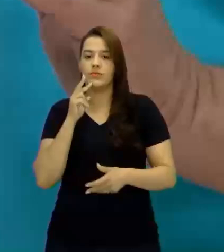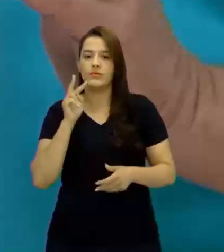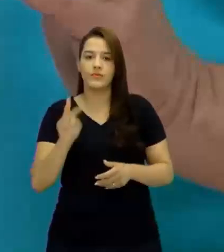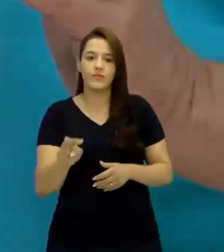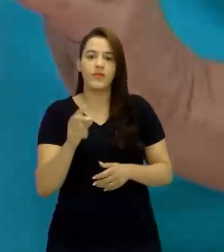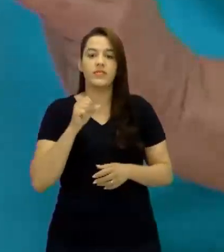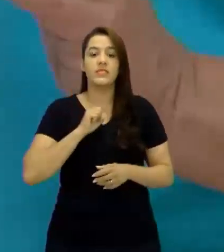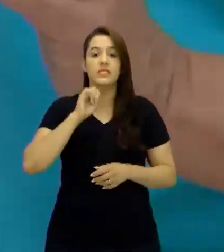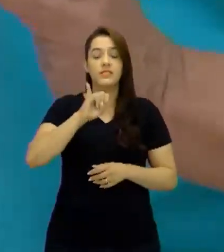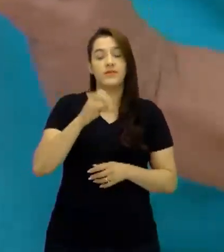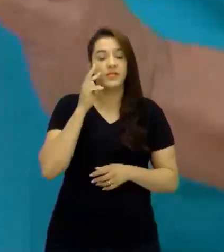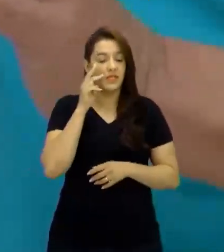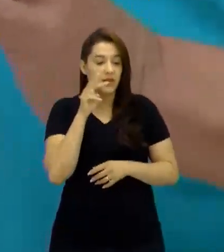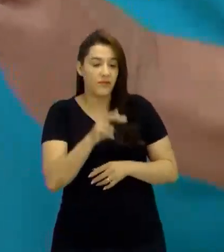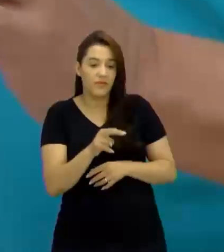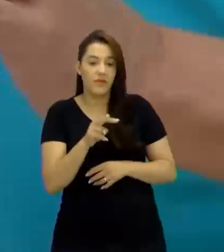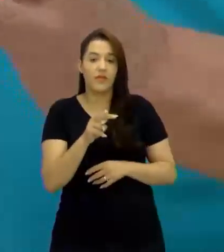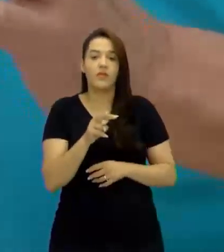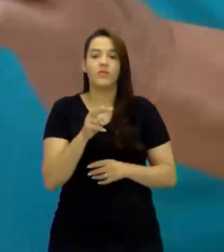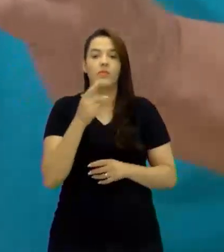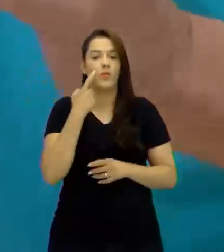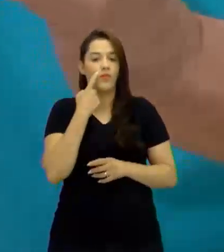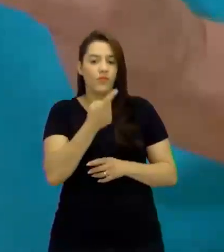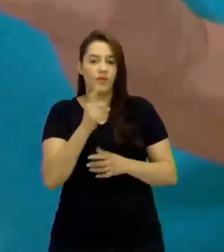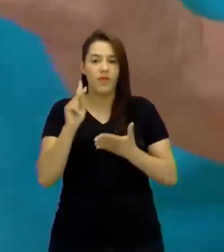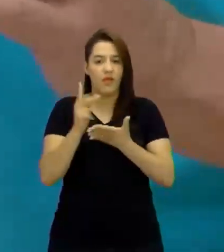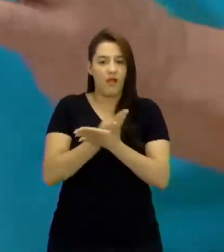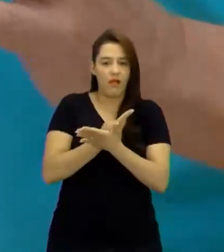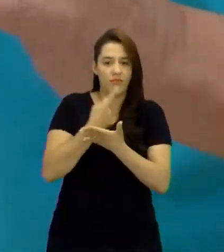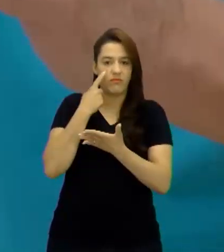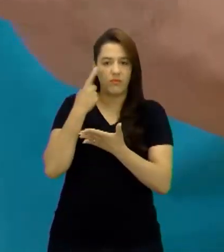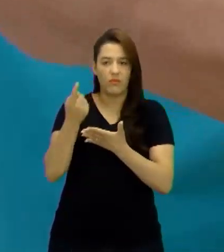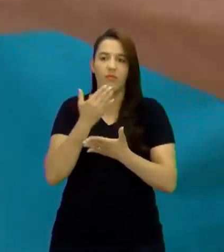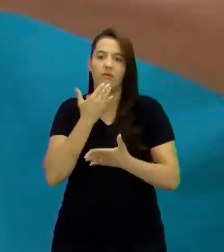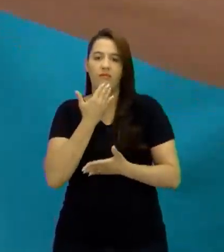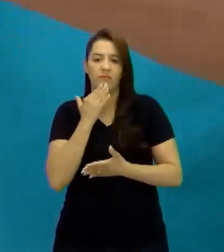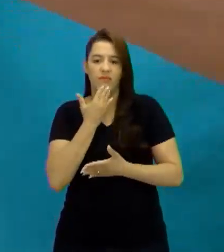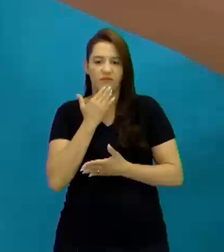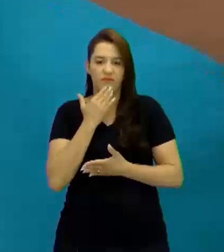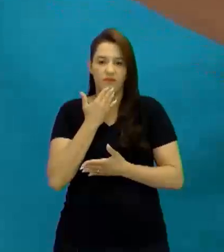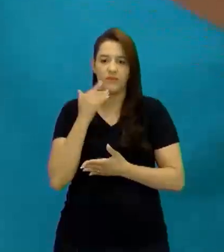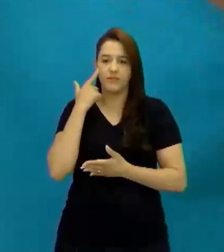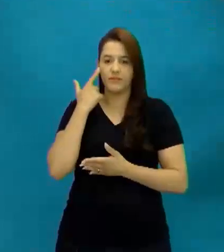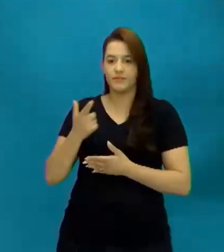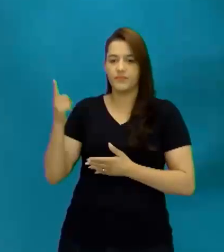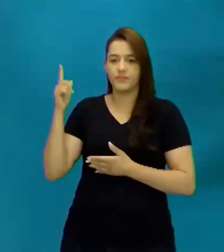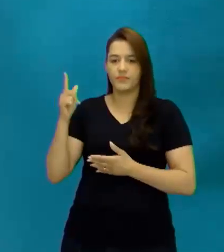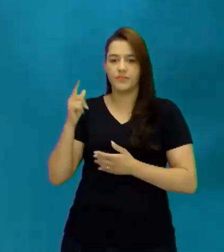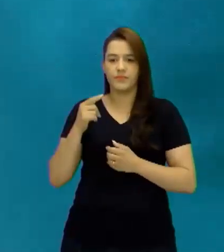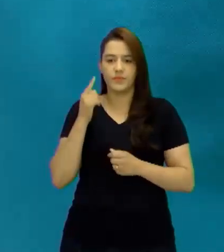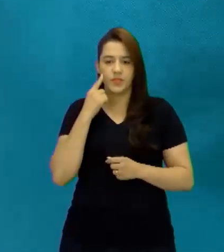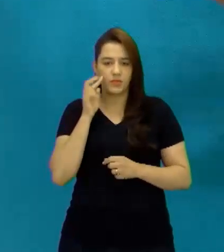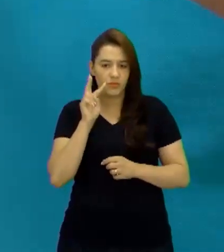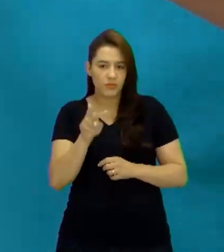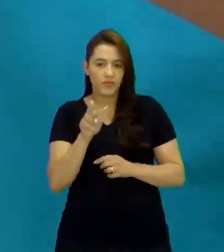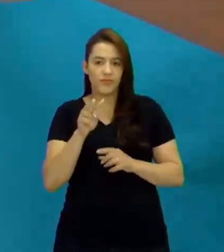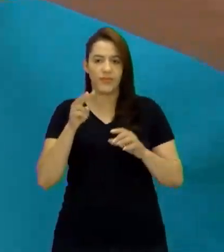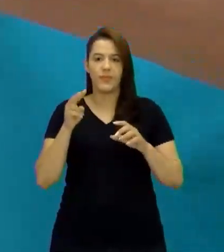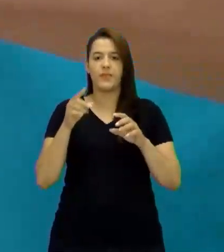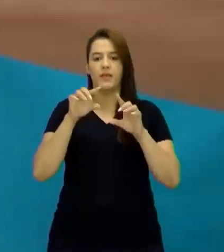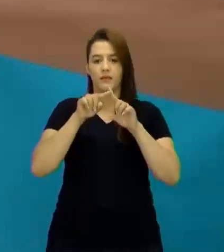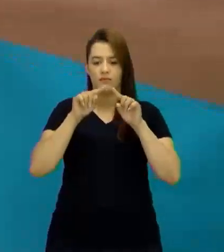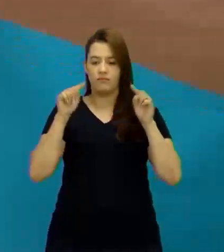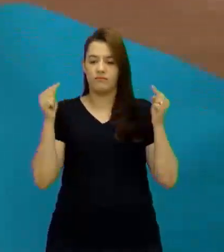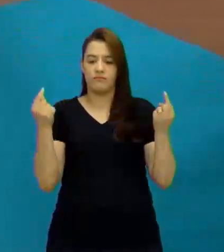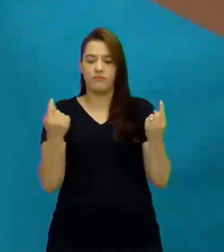alguma imperfeição aí nesse planetário, tá vendo? Ó? Além dessa linha aqui que seria a divisão dos hemisférios,